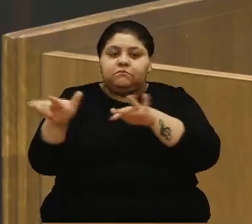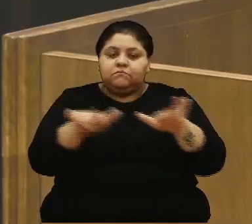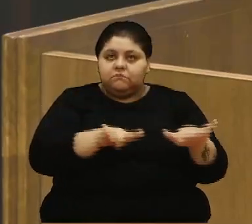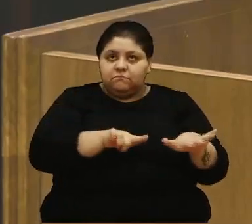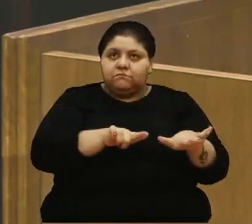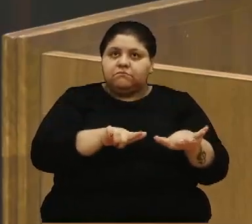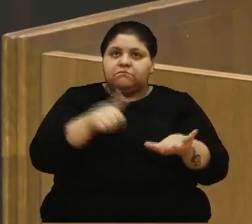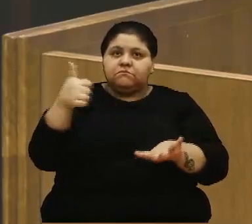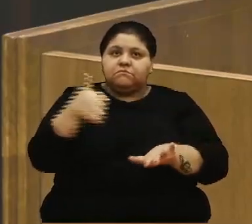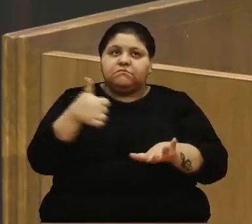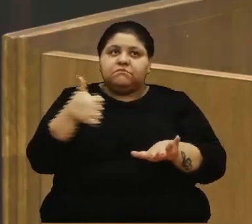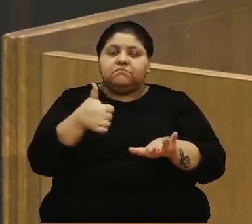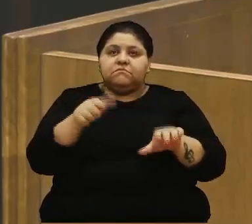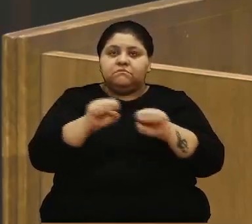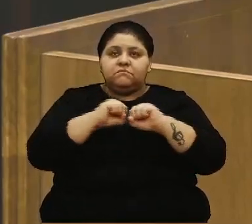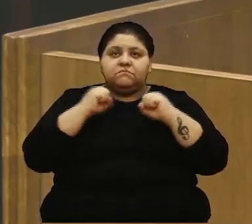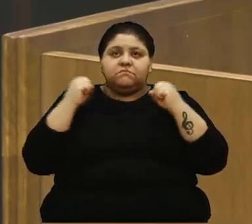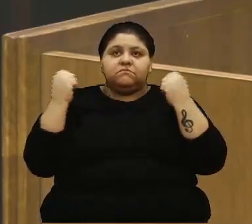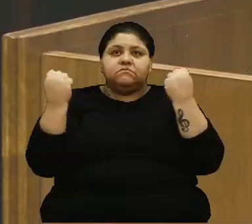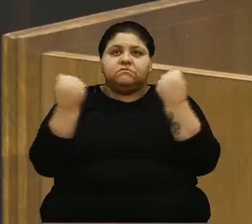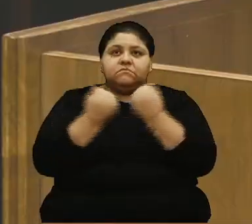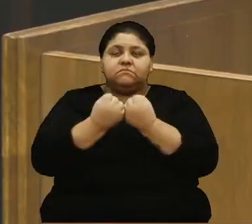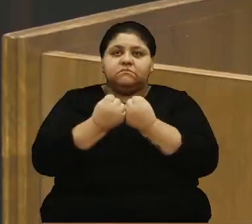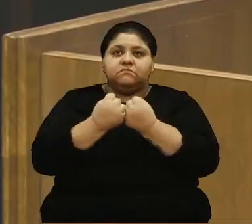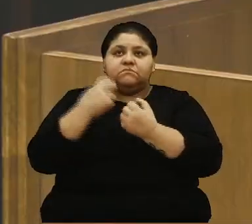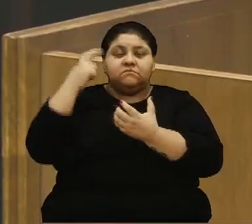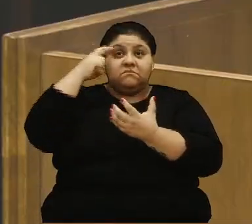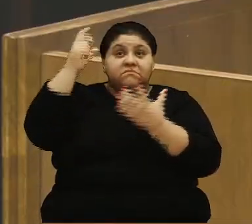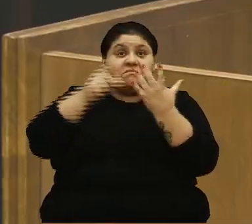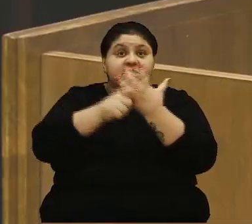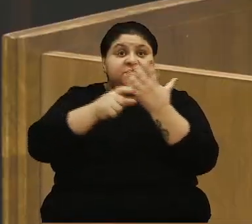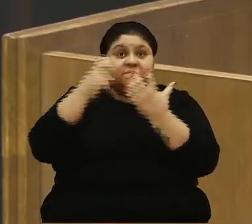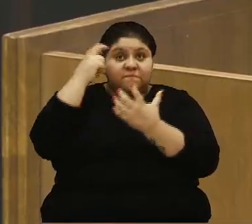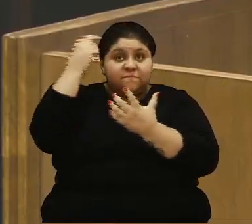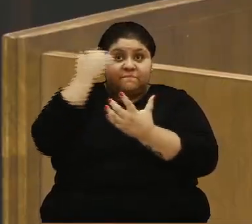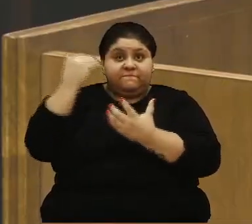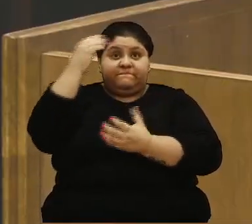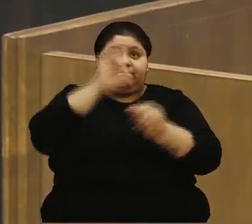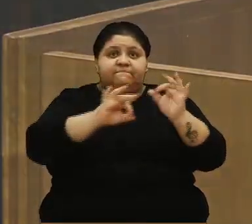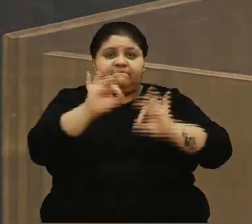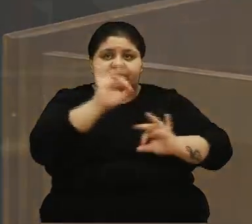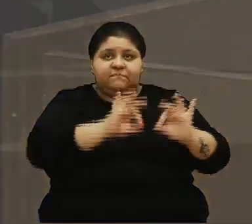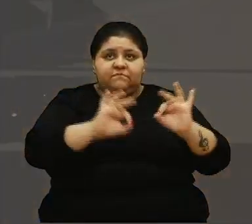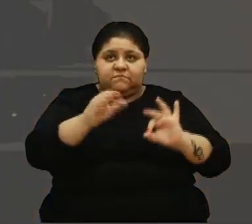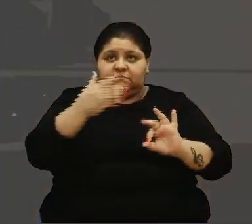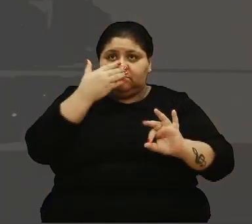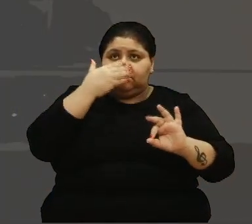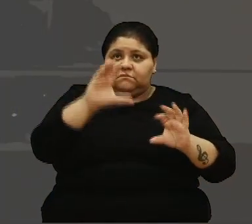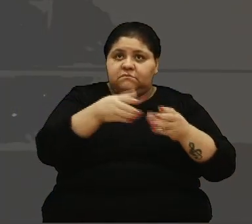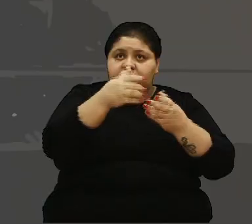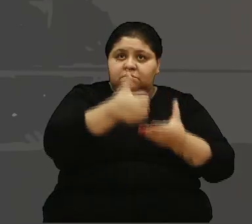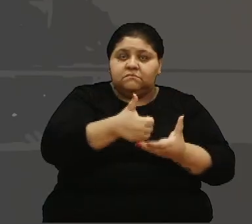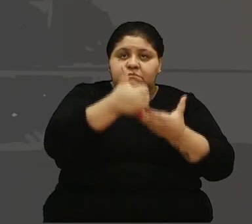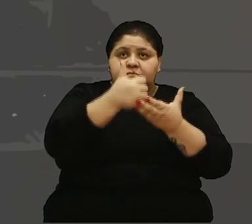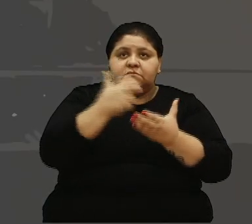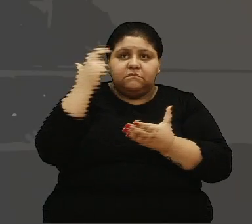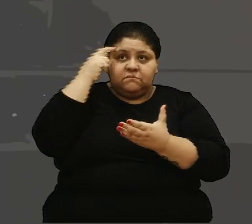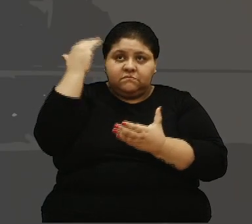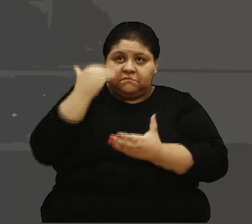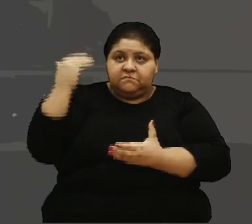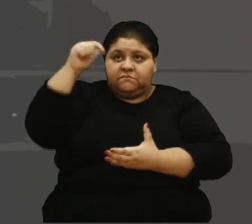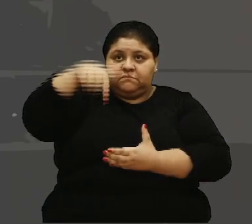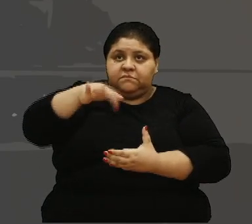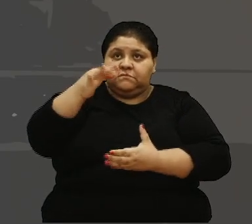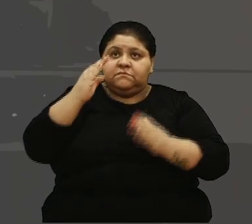o primeiro seminário de altas habilidades e superdotação da Serra Gaúcha, organizado pela Frente Parlamentar das Altas Habilidades dessa